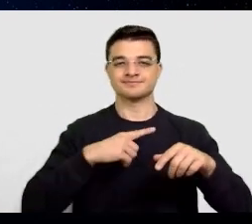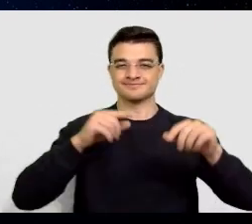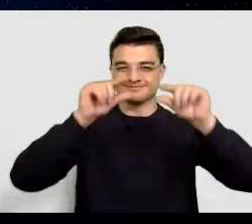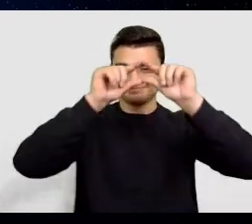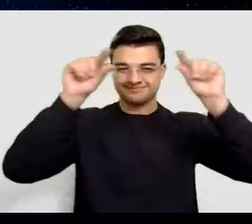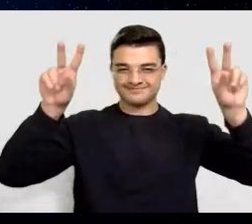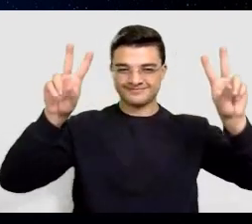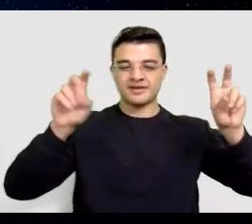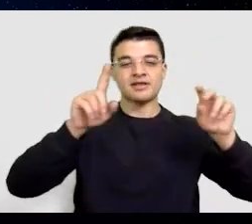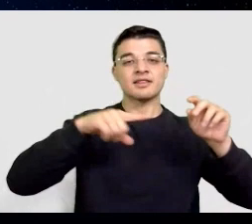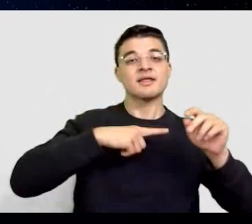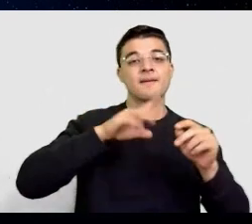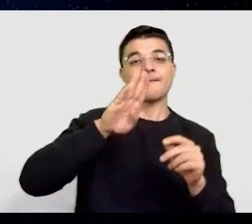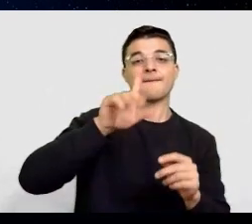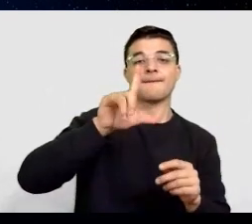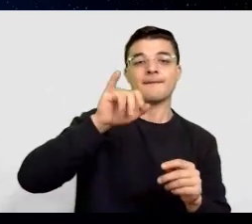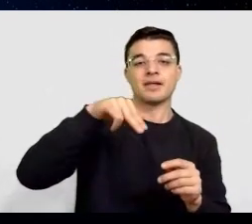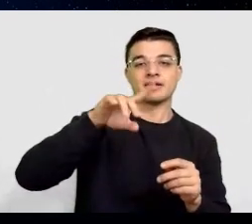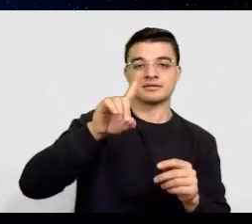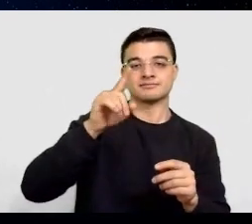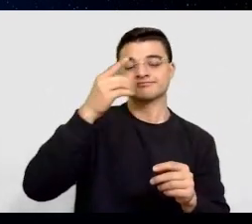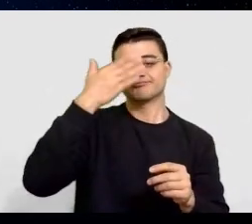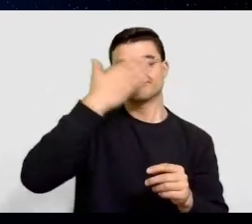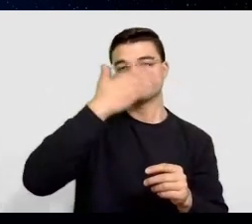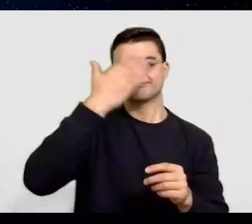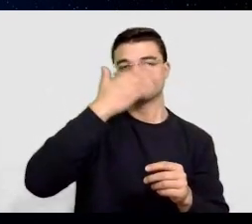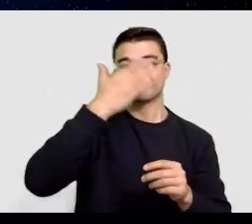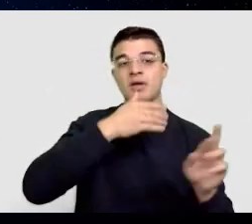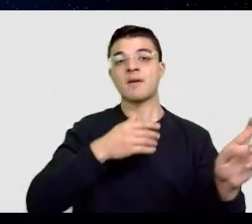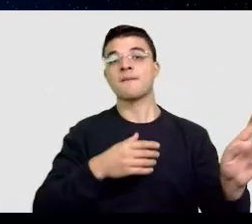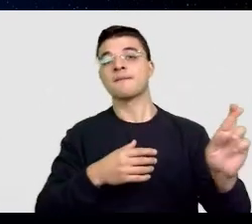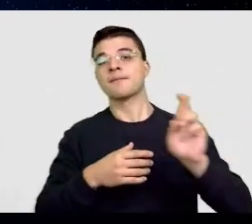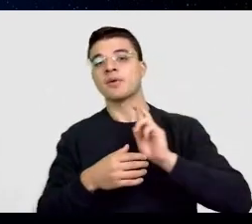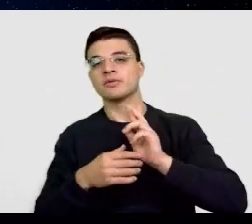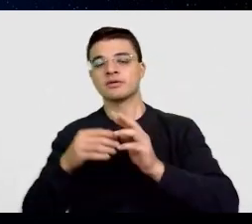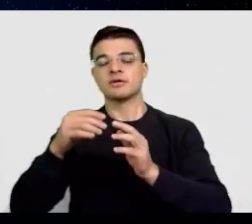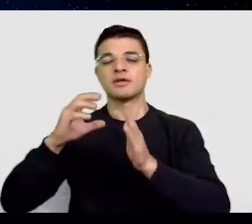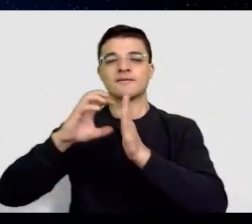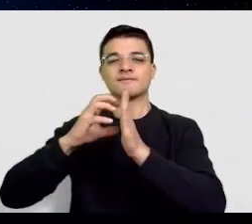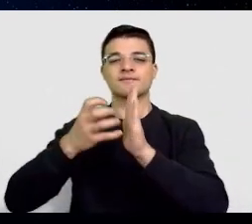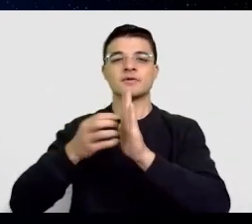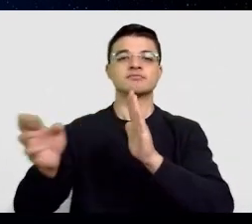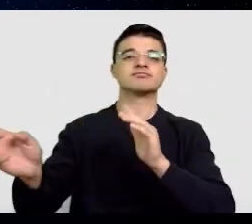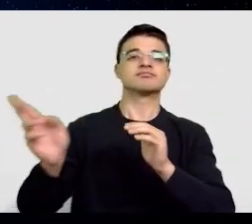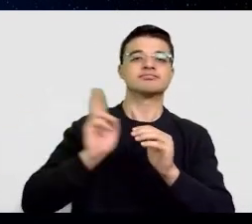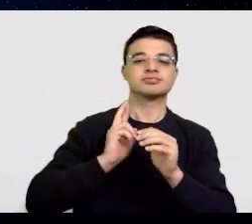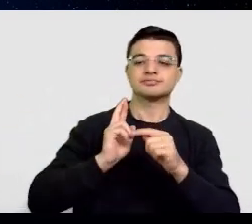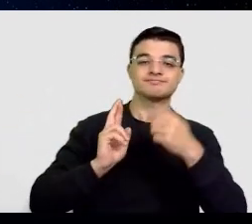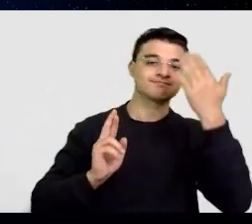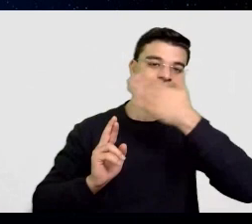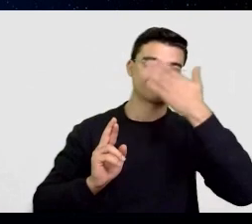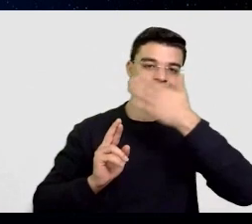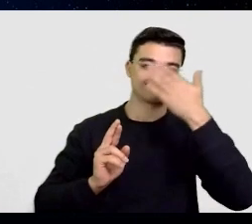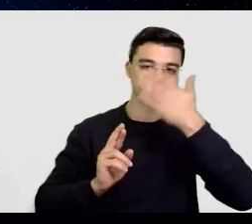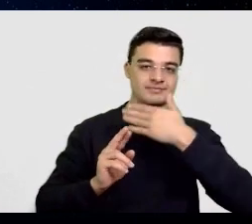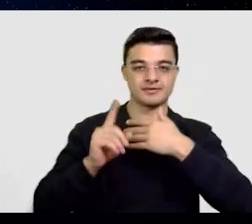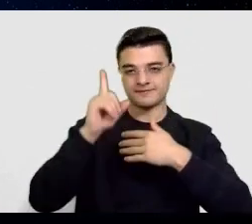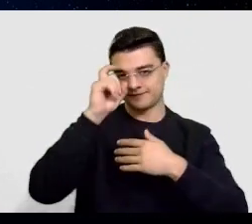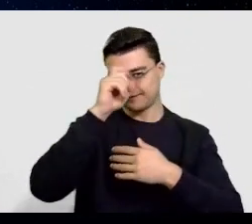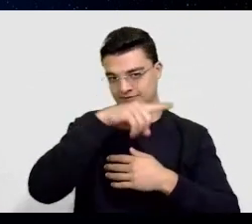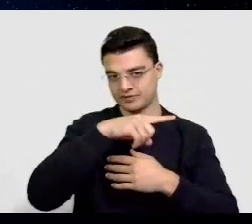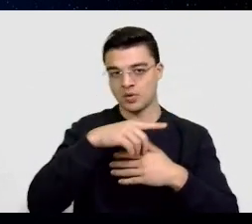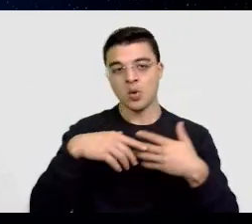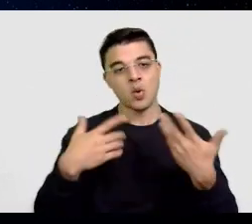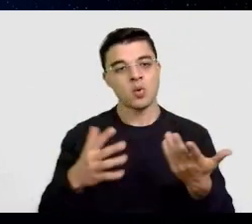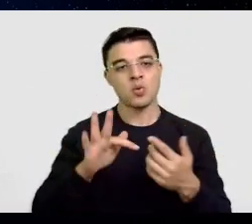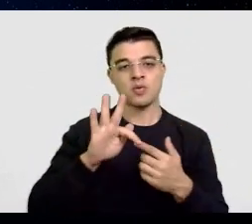não vejo o resultado da resposta retornada que o servidor recebe, que é um mais difícil de ser explorado. E tem o full, que é aquele